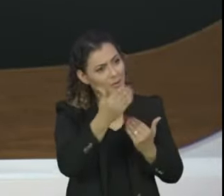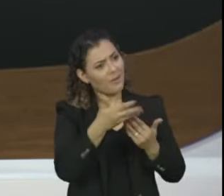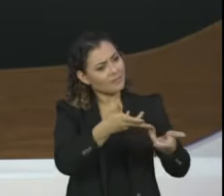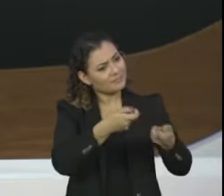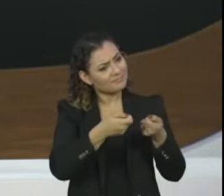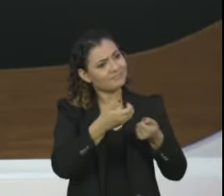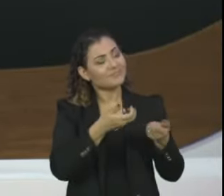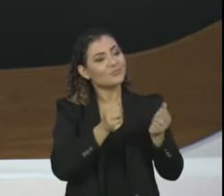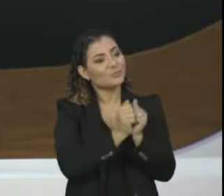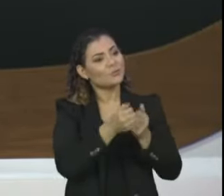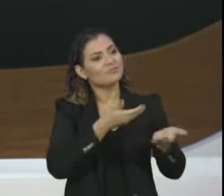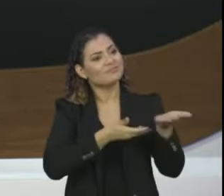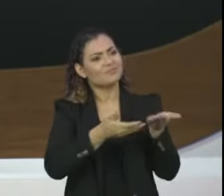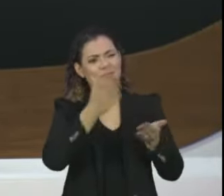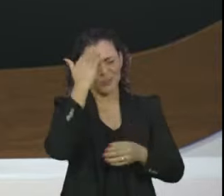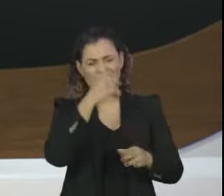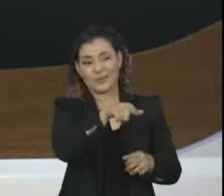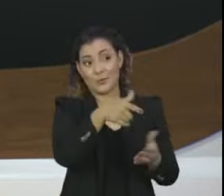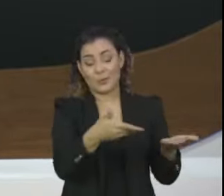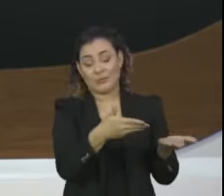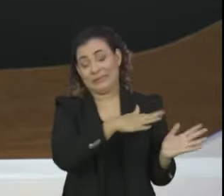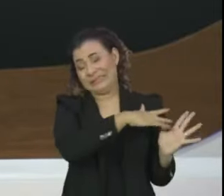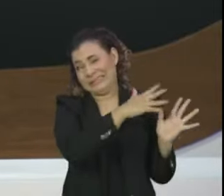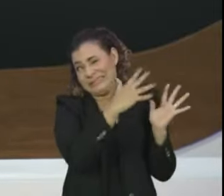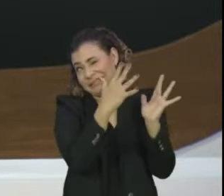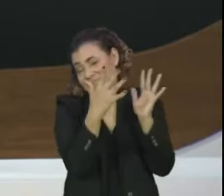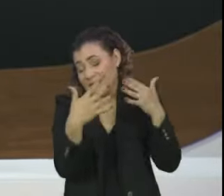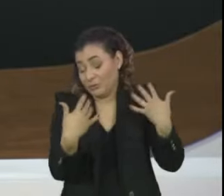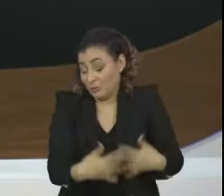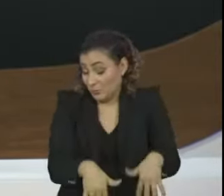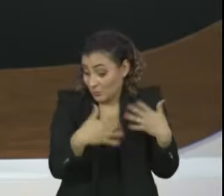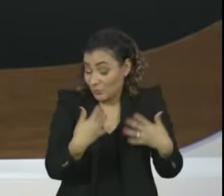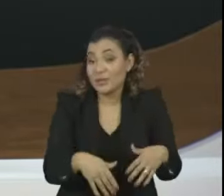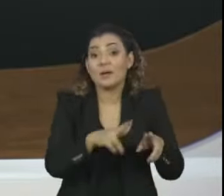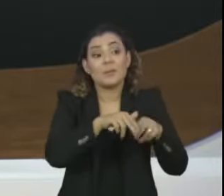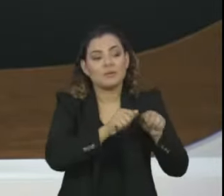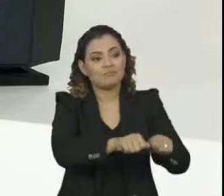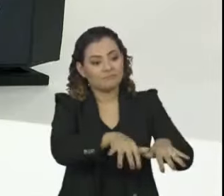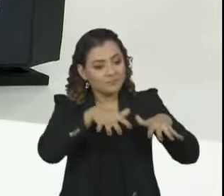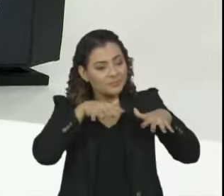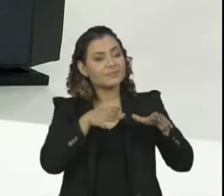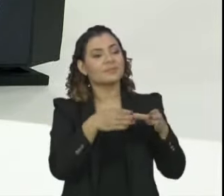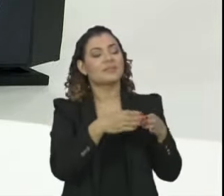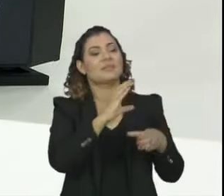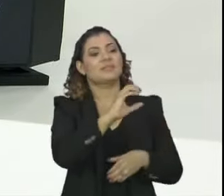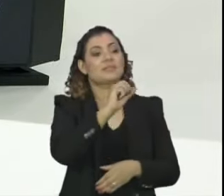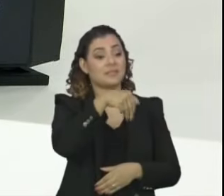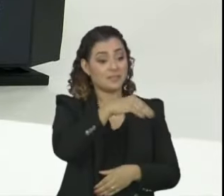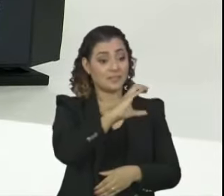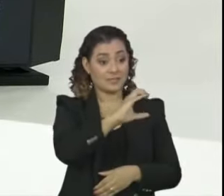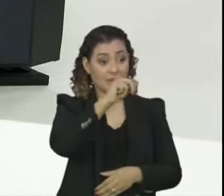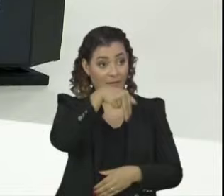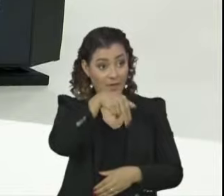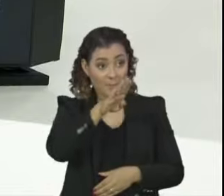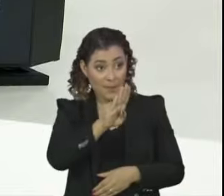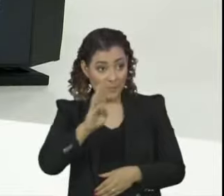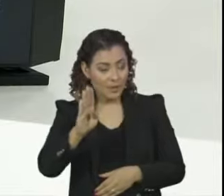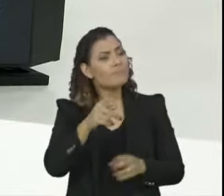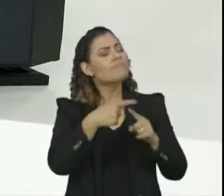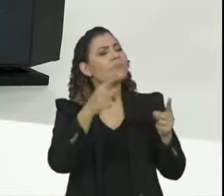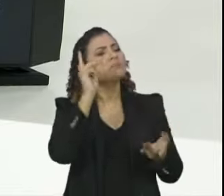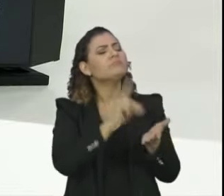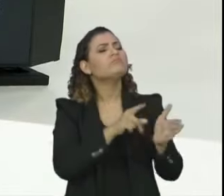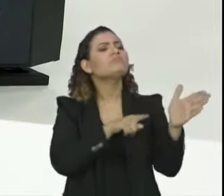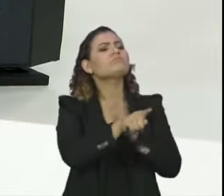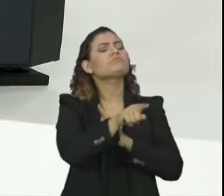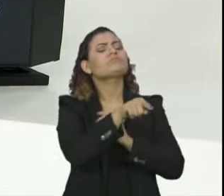conosco nessa noite eu sei que o senhor Teve um dia longo com abertura da assembleia geral da CNBB é e eu começo